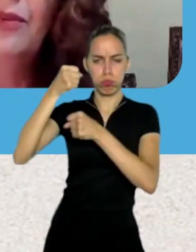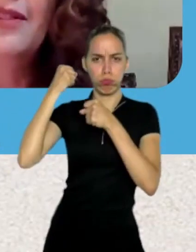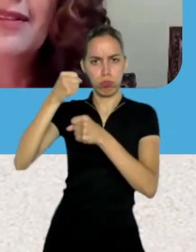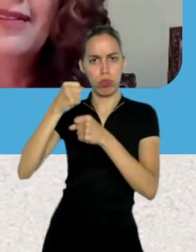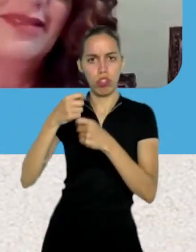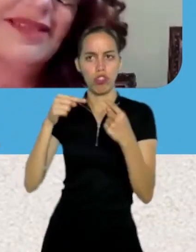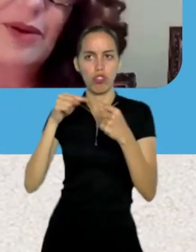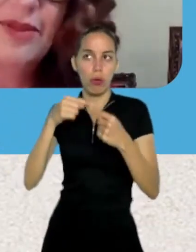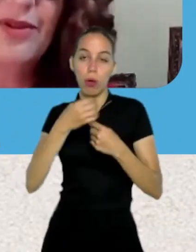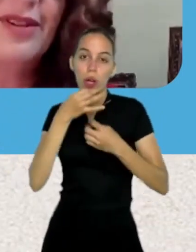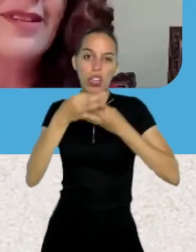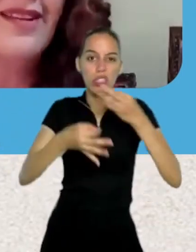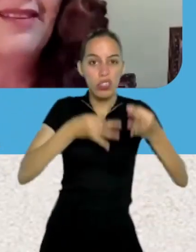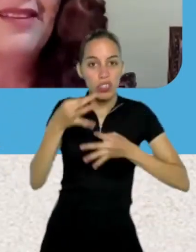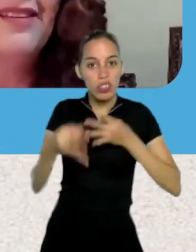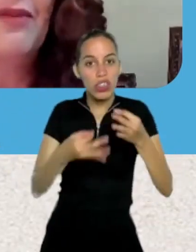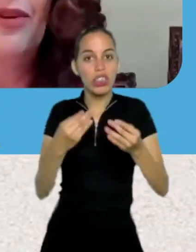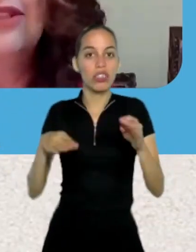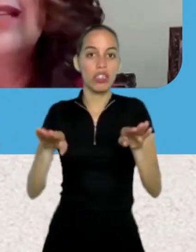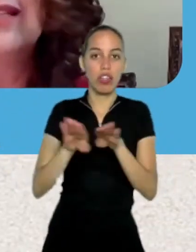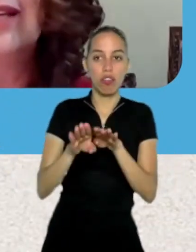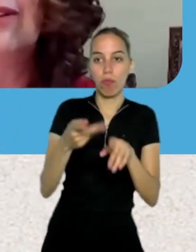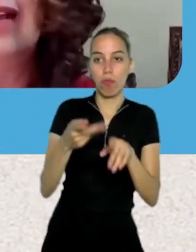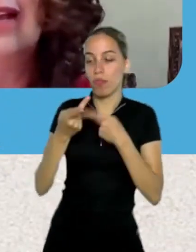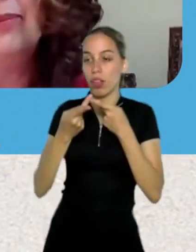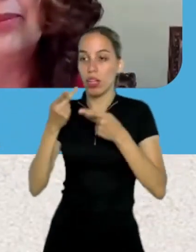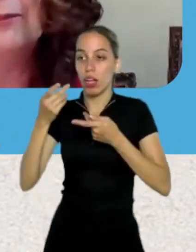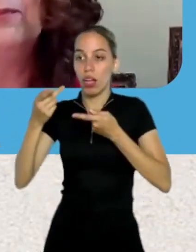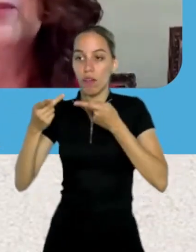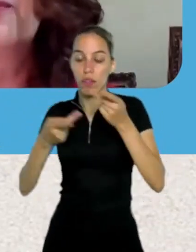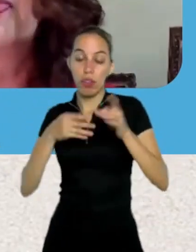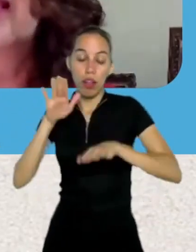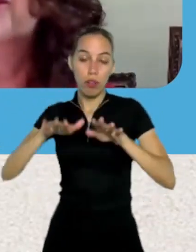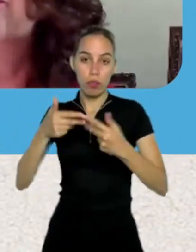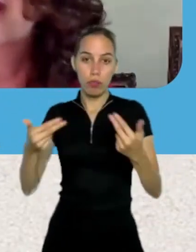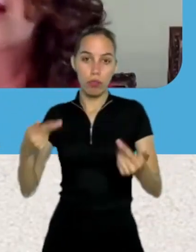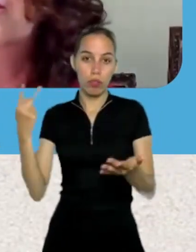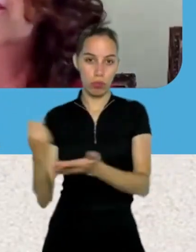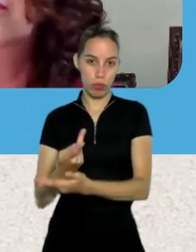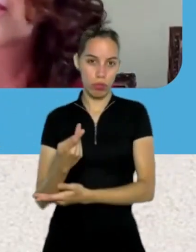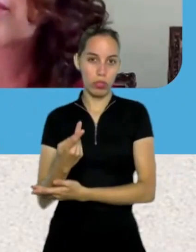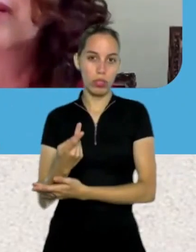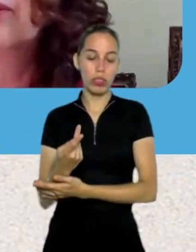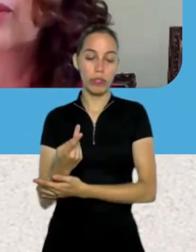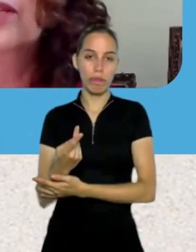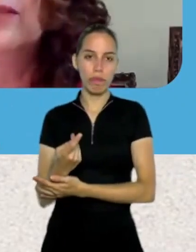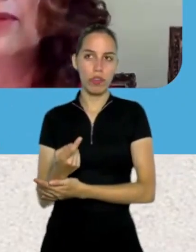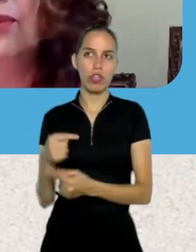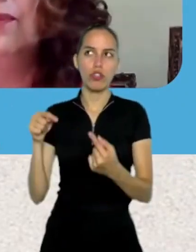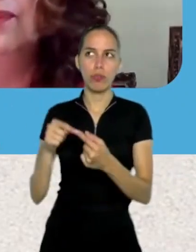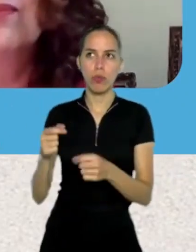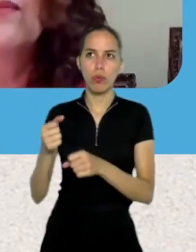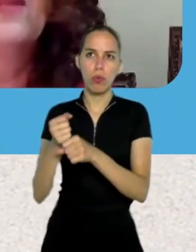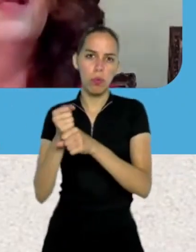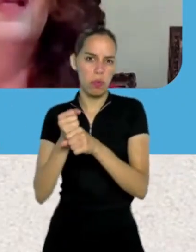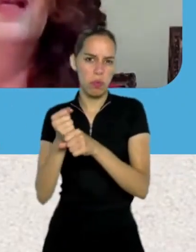falando algumas coisas, né, que estavam acontecendo na época. Isso foi lá por volta dos anos